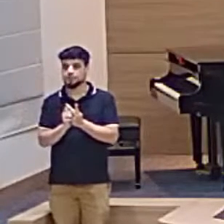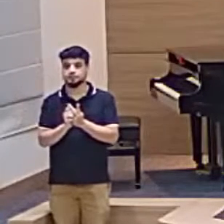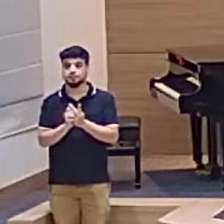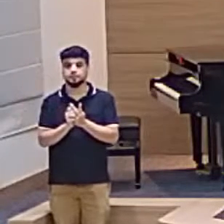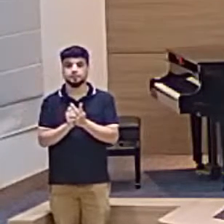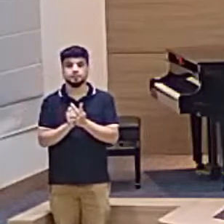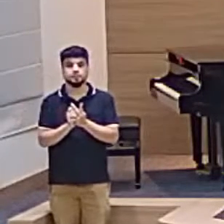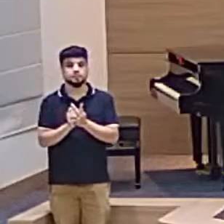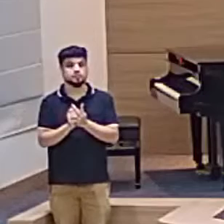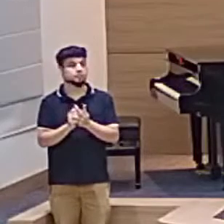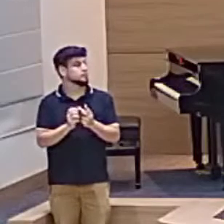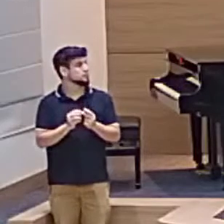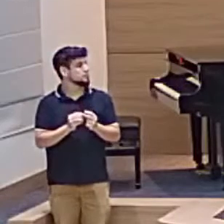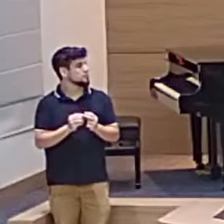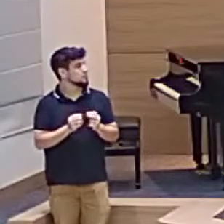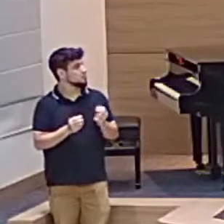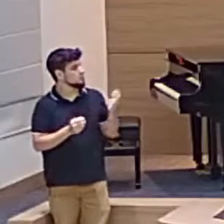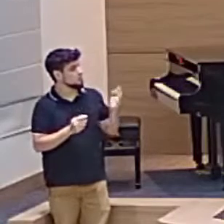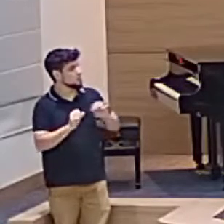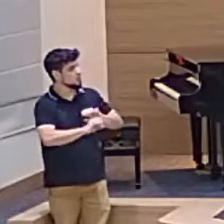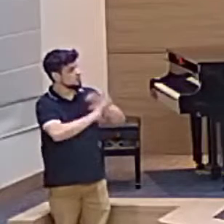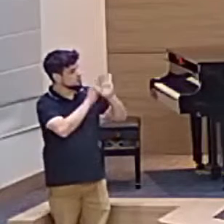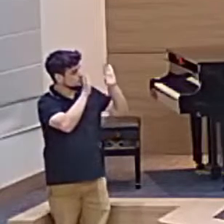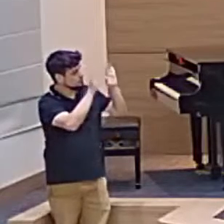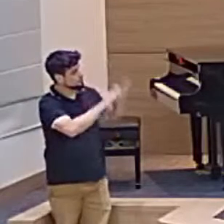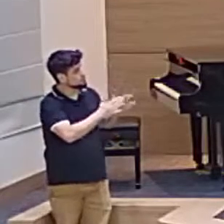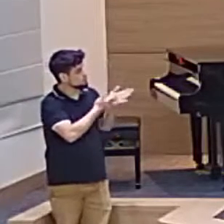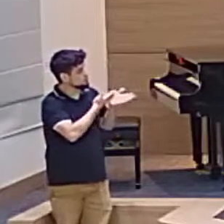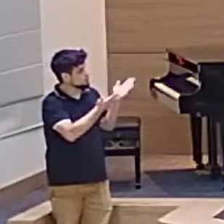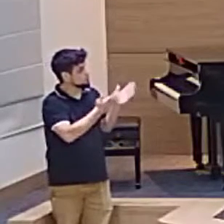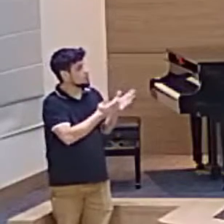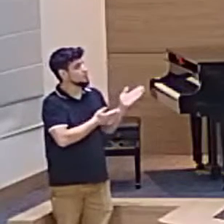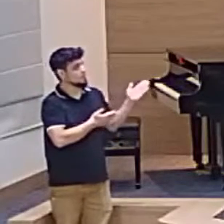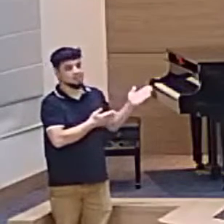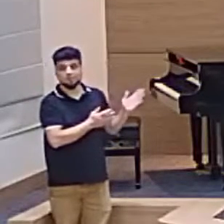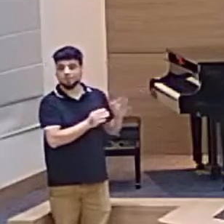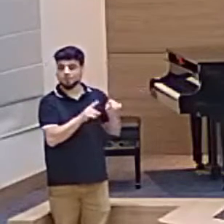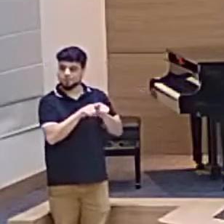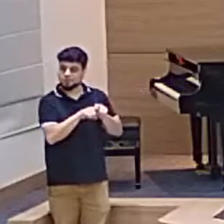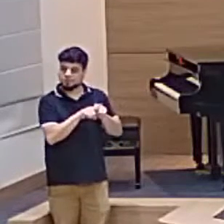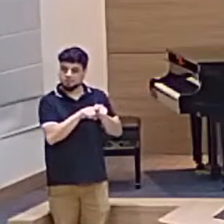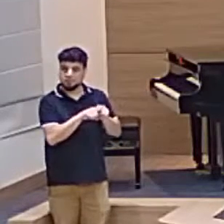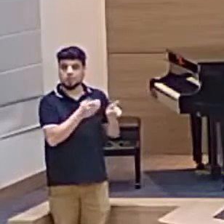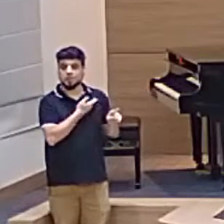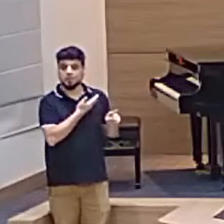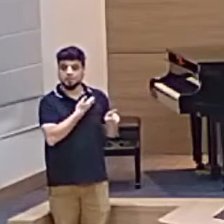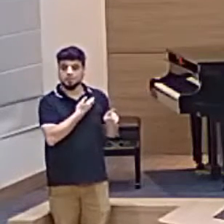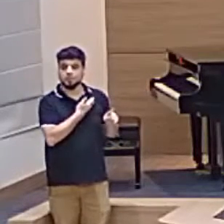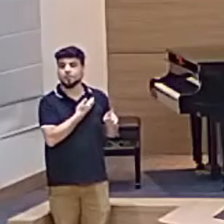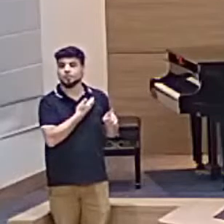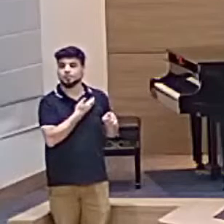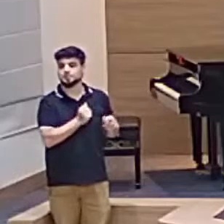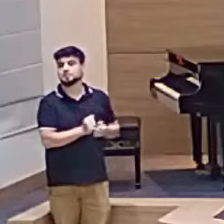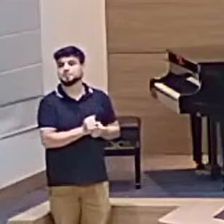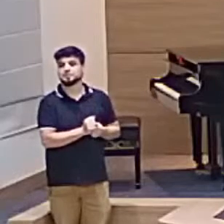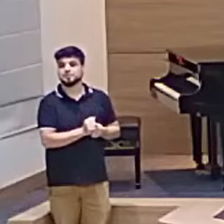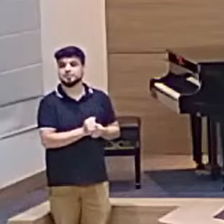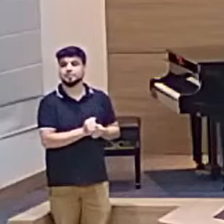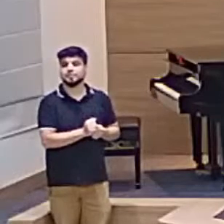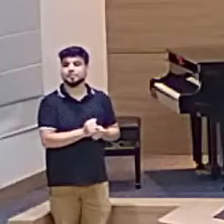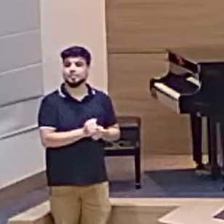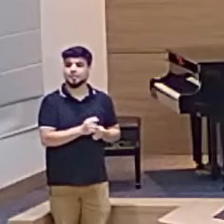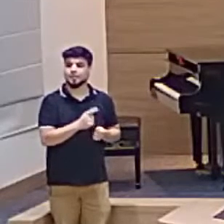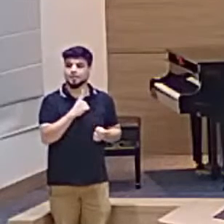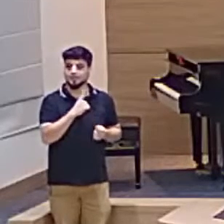e a glória dele tá bom Deus usa a vida de vocês poderosamente e aqui os irmãos os amigos mais chegados que irmãos continue sendo